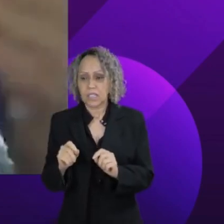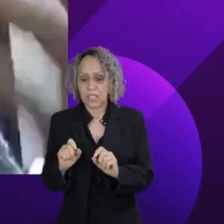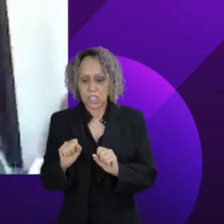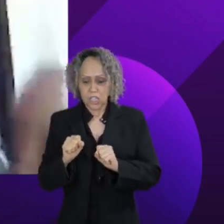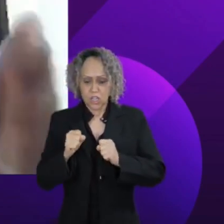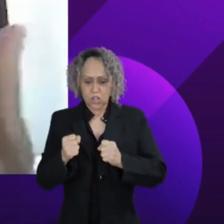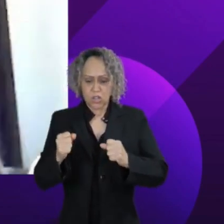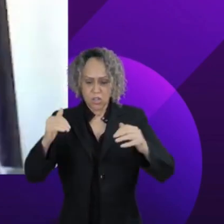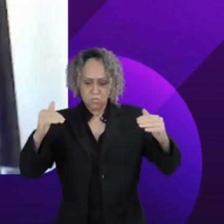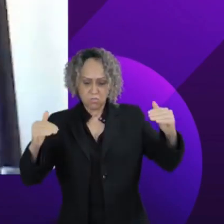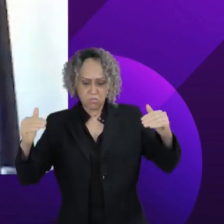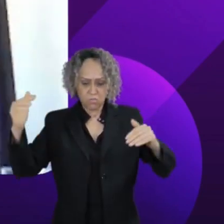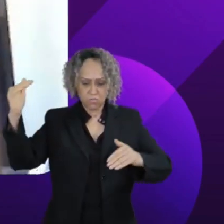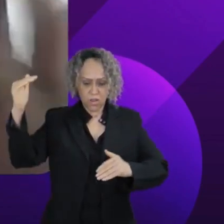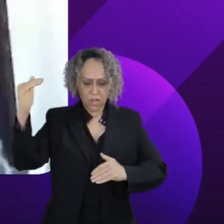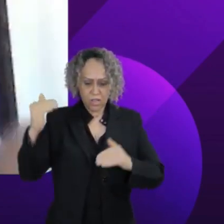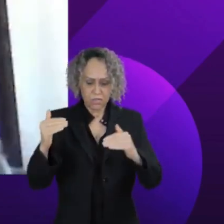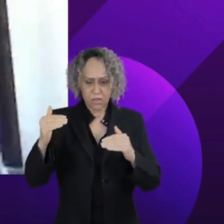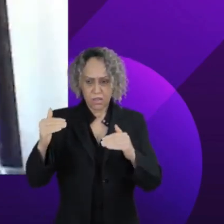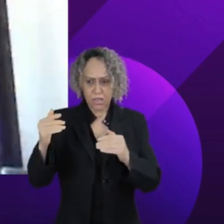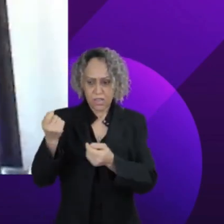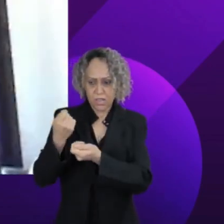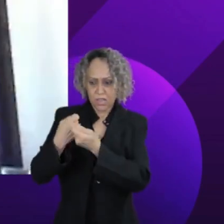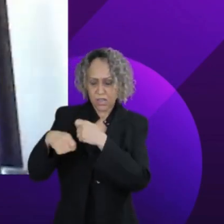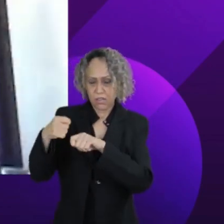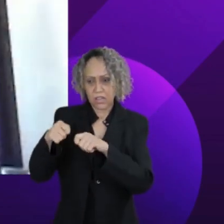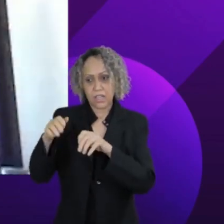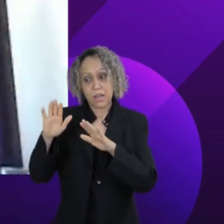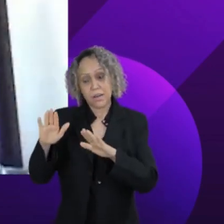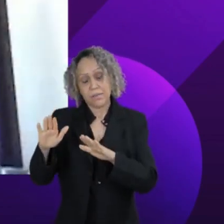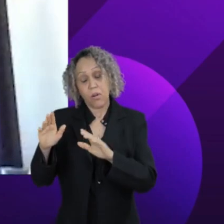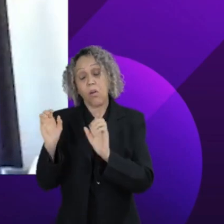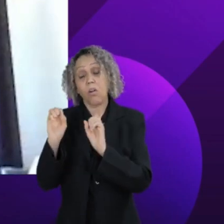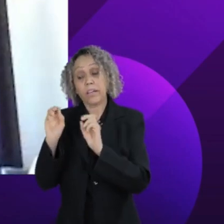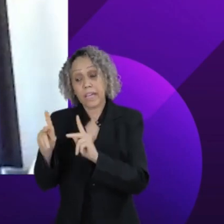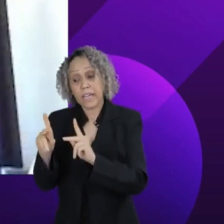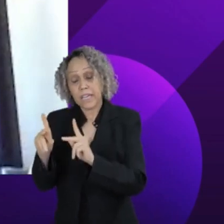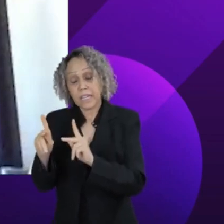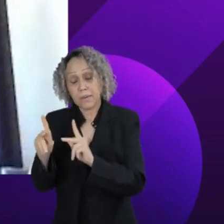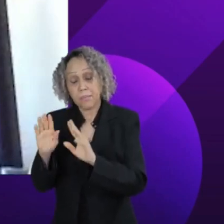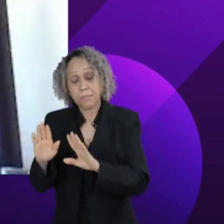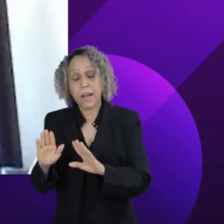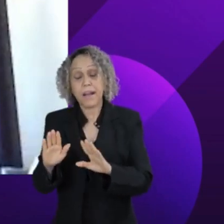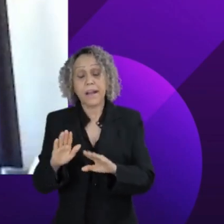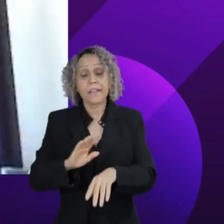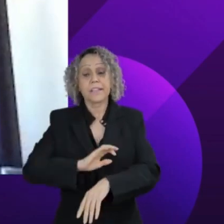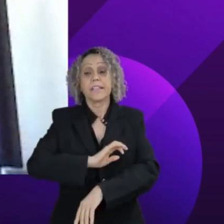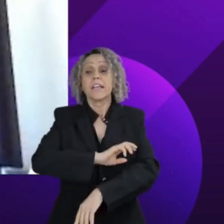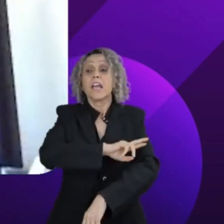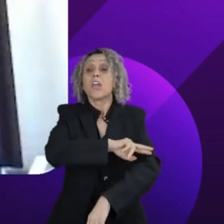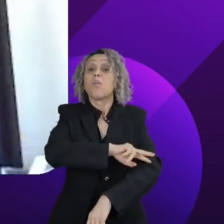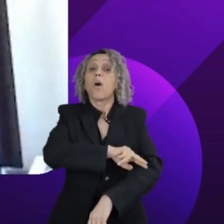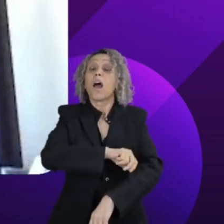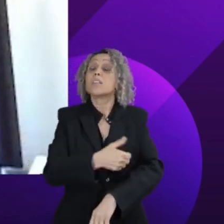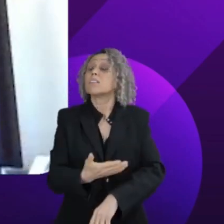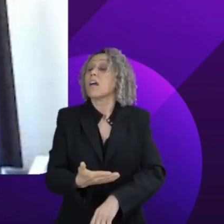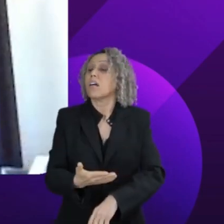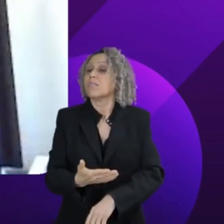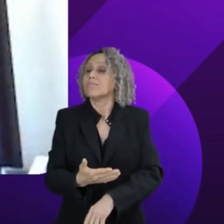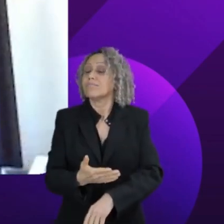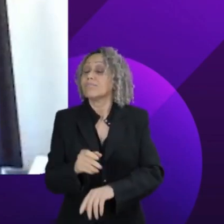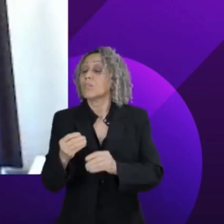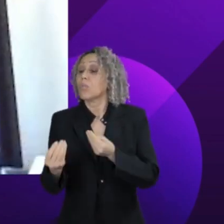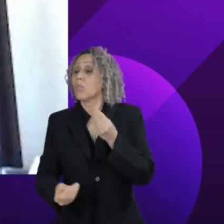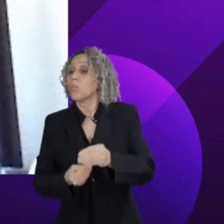desigualdade econômica, mas não combate a desigualdade racial. Para combater o racismo, é importante que a gente tenha políticas